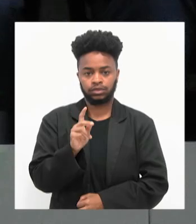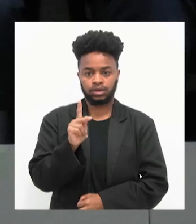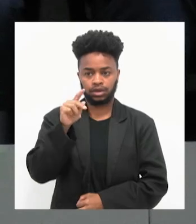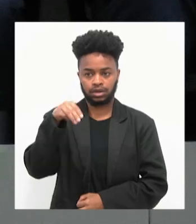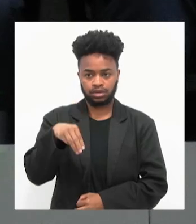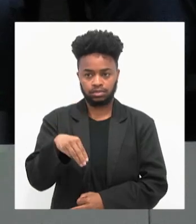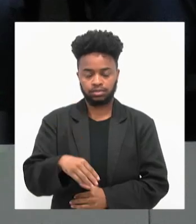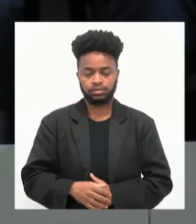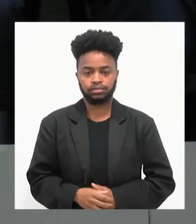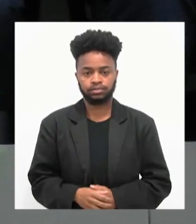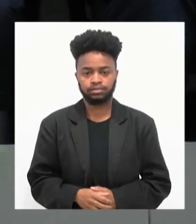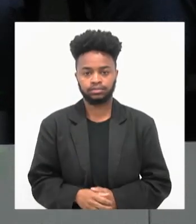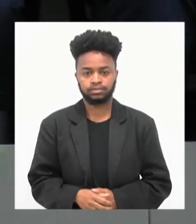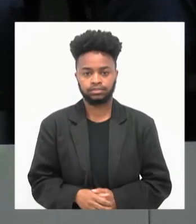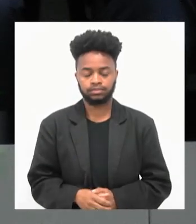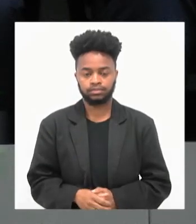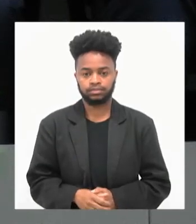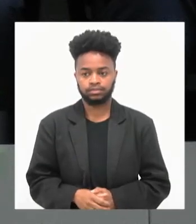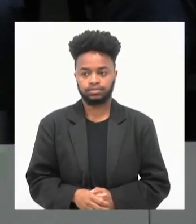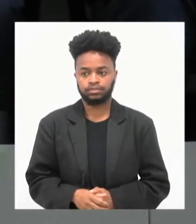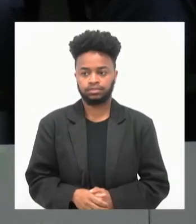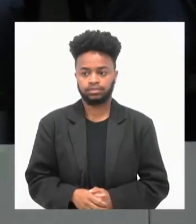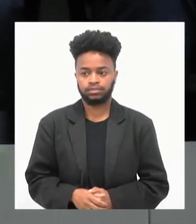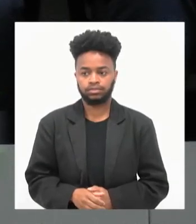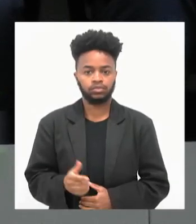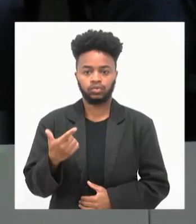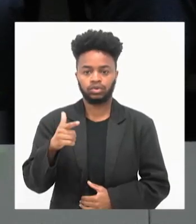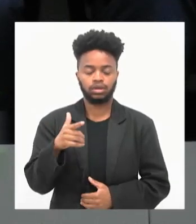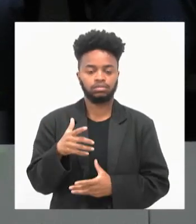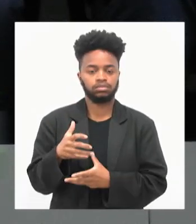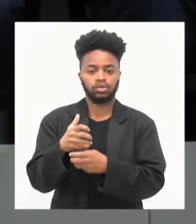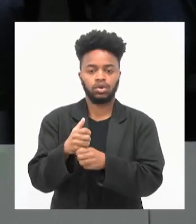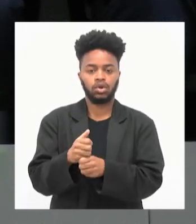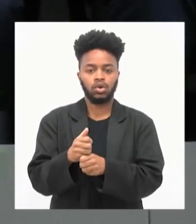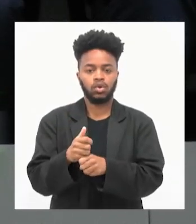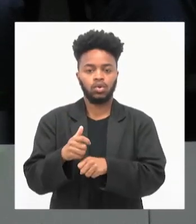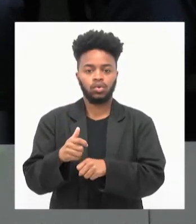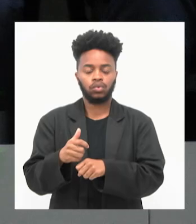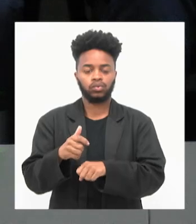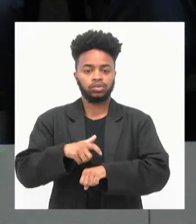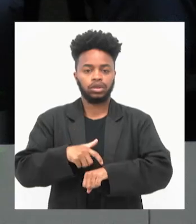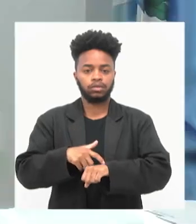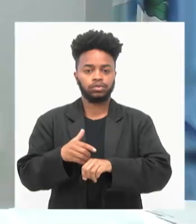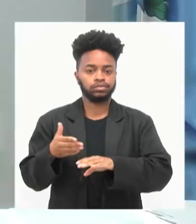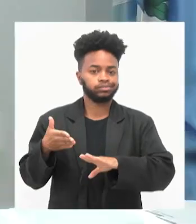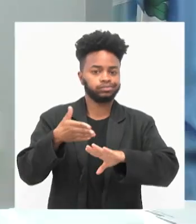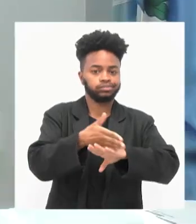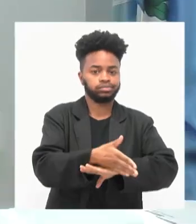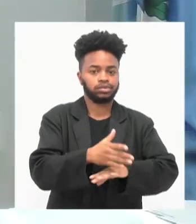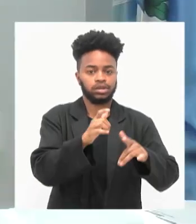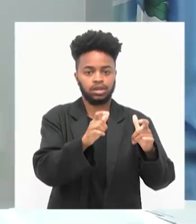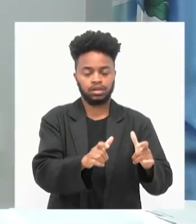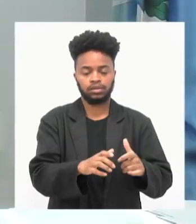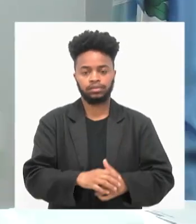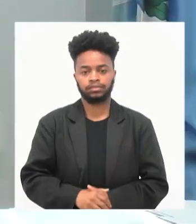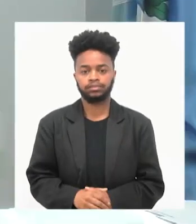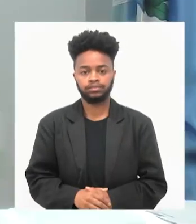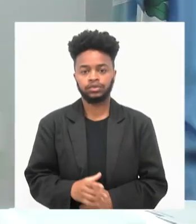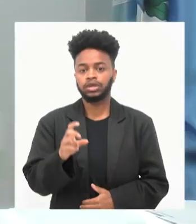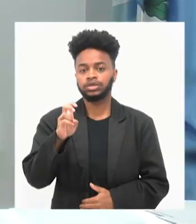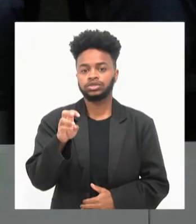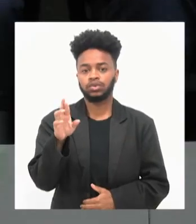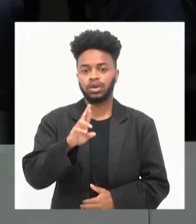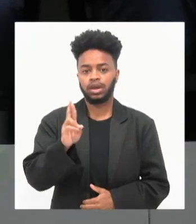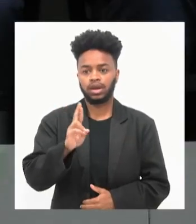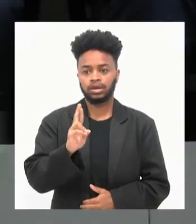é só a quilometragem útil. Não conta o deslocamento. R$600 o caminhão, o quê, perdão? Mais R$5 da